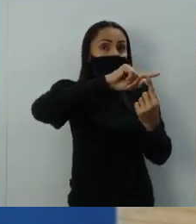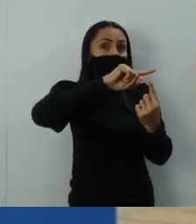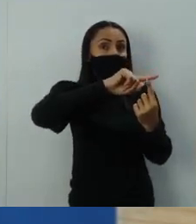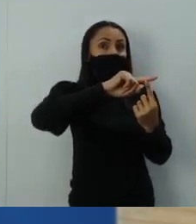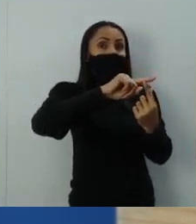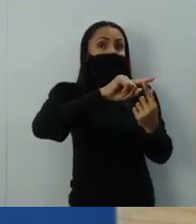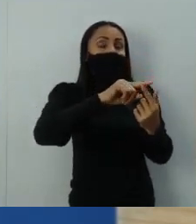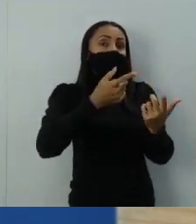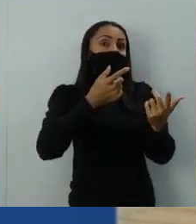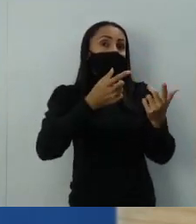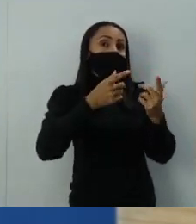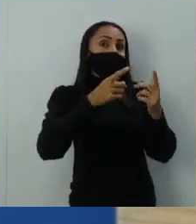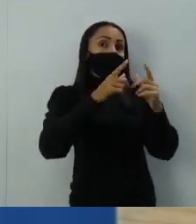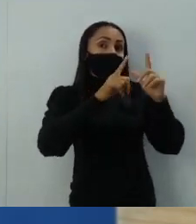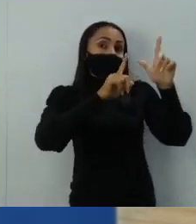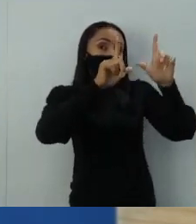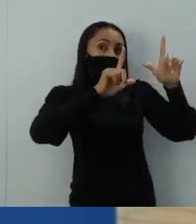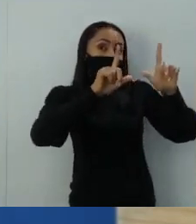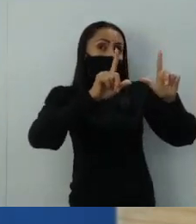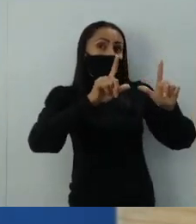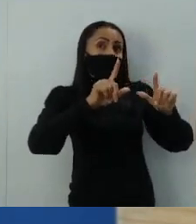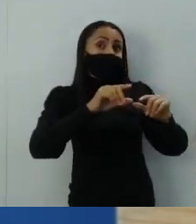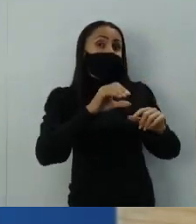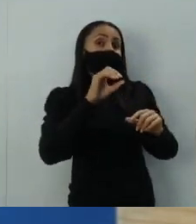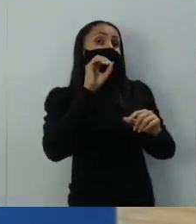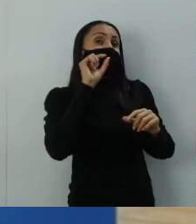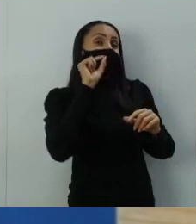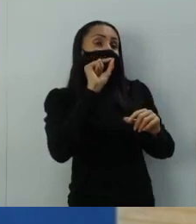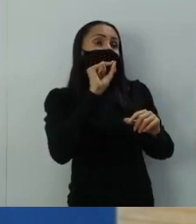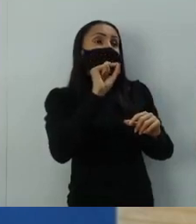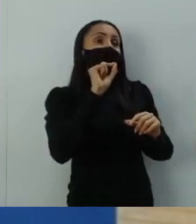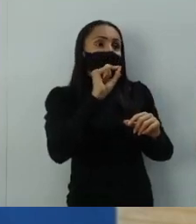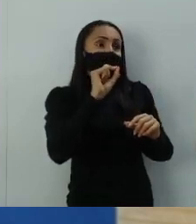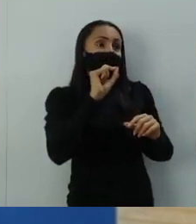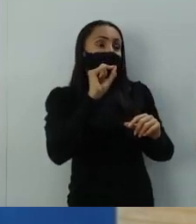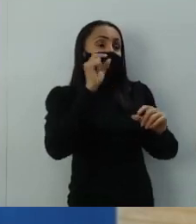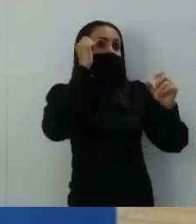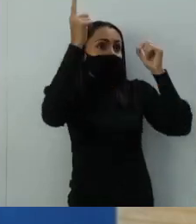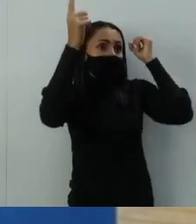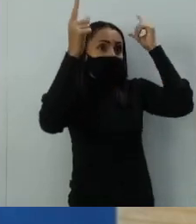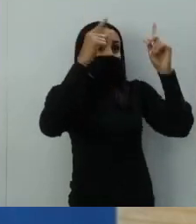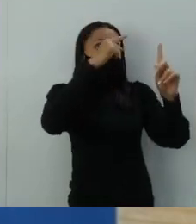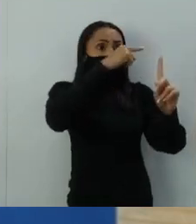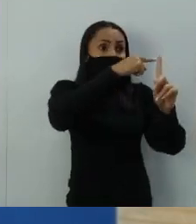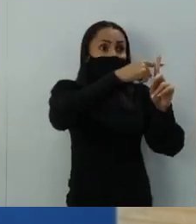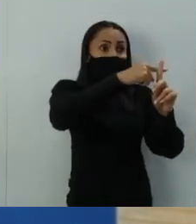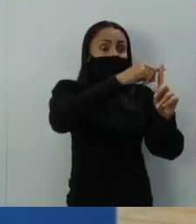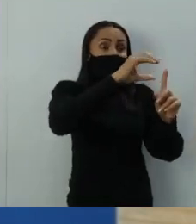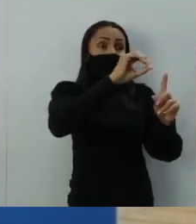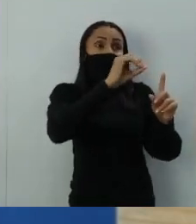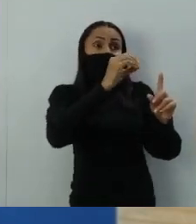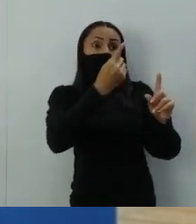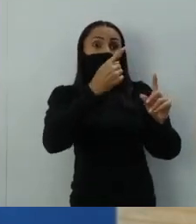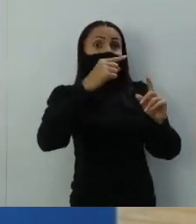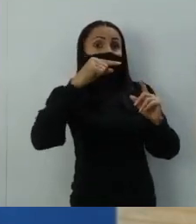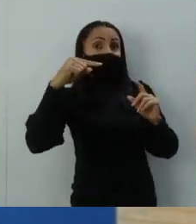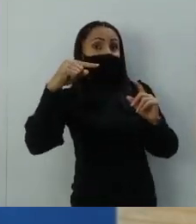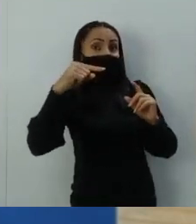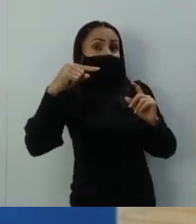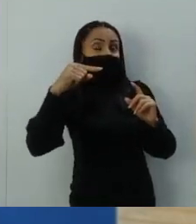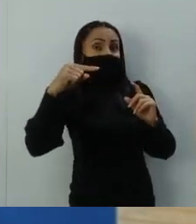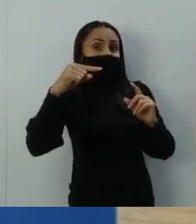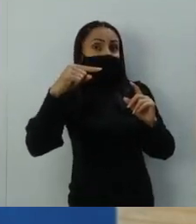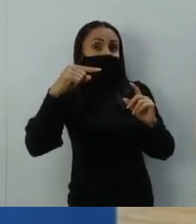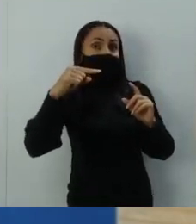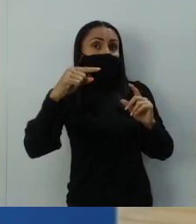o que é uma ideologia boa ou positiva ou negativa, e não se deixar ser influenciado